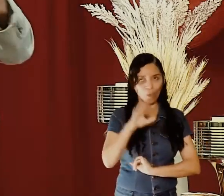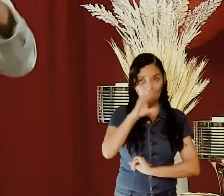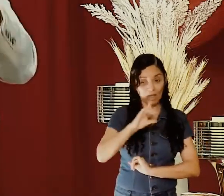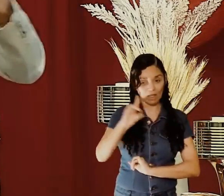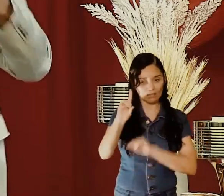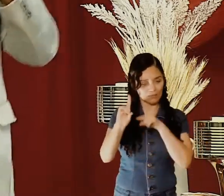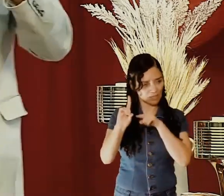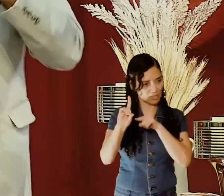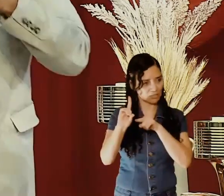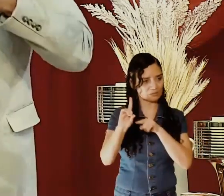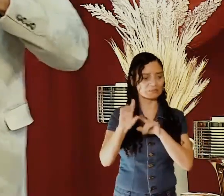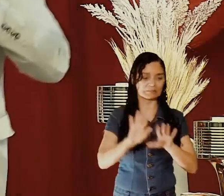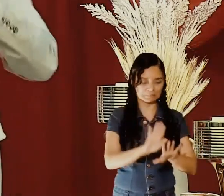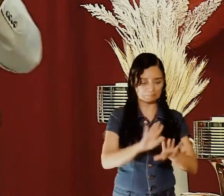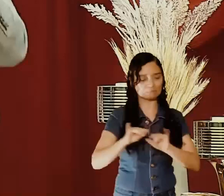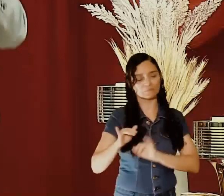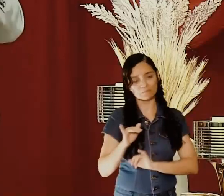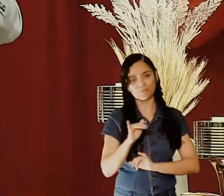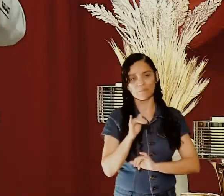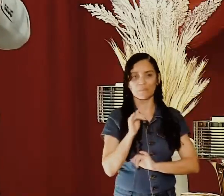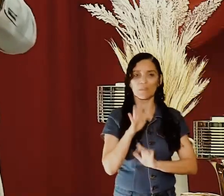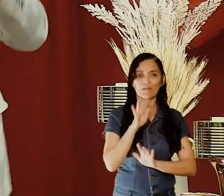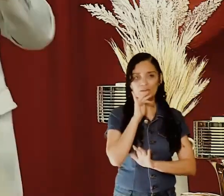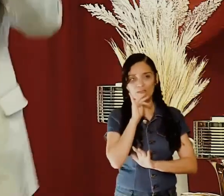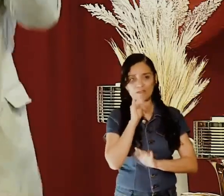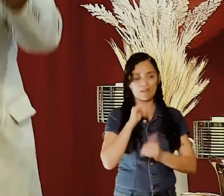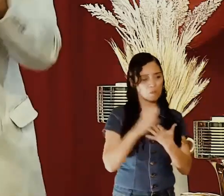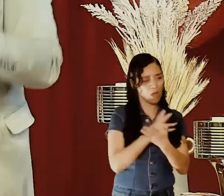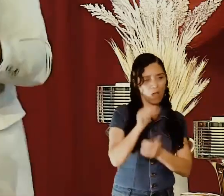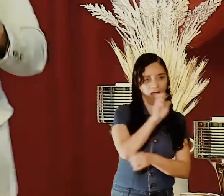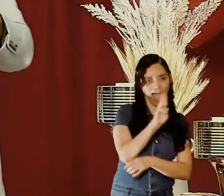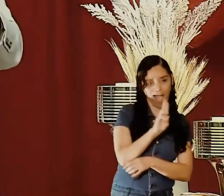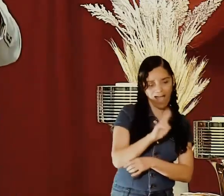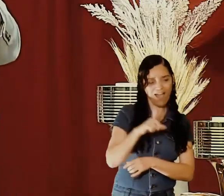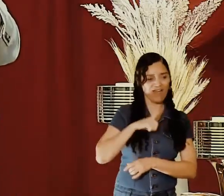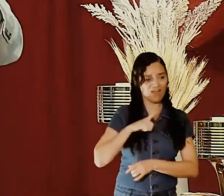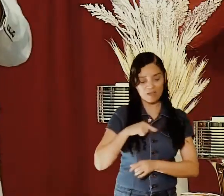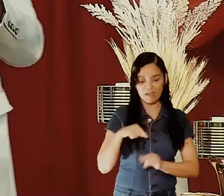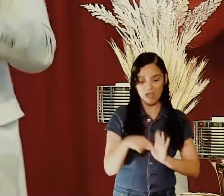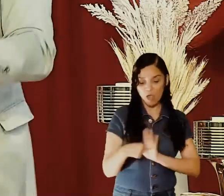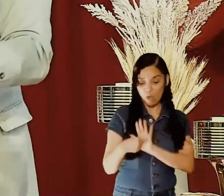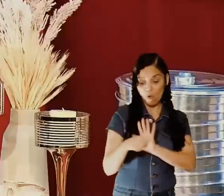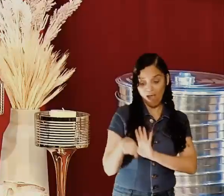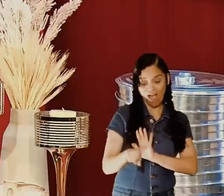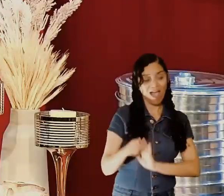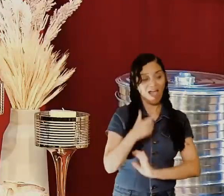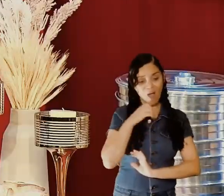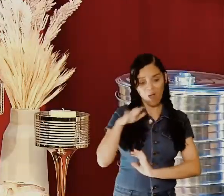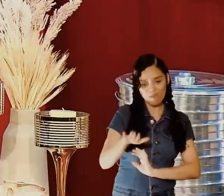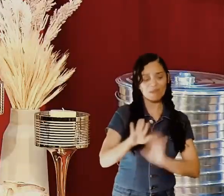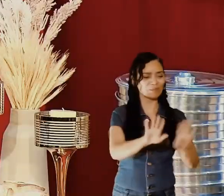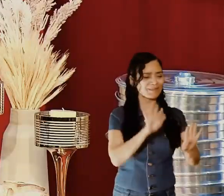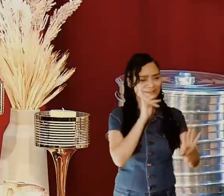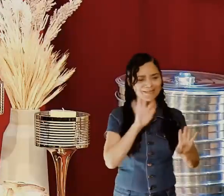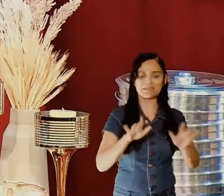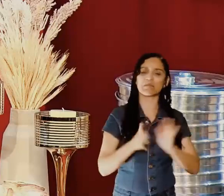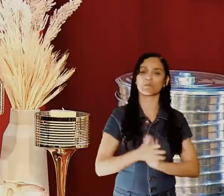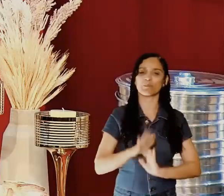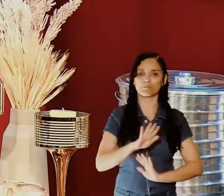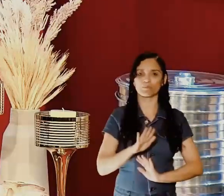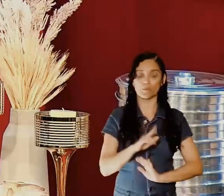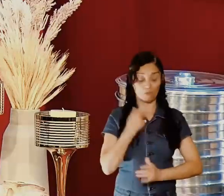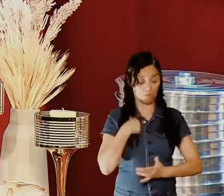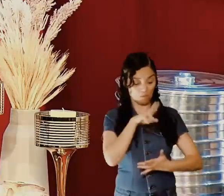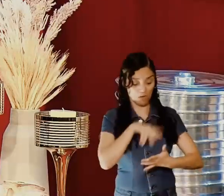apresentam algumas características desse menino que é um libertador. Ele diz, um menino nos nasceu, o texto